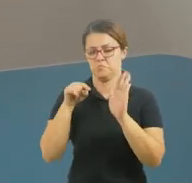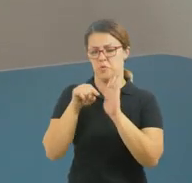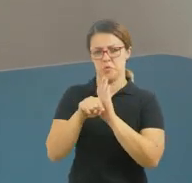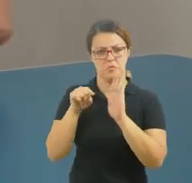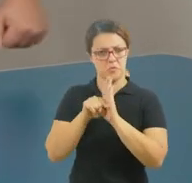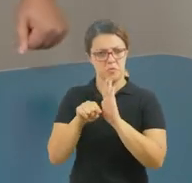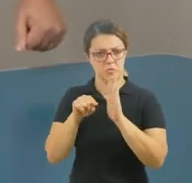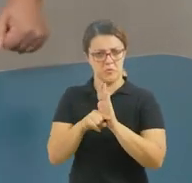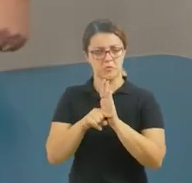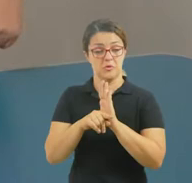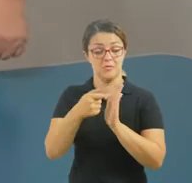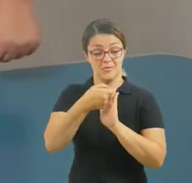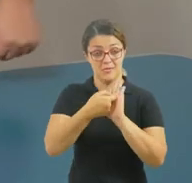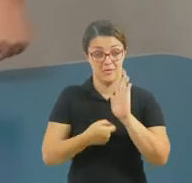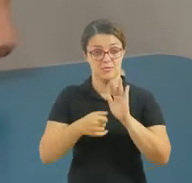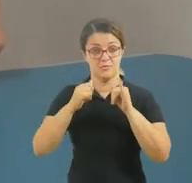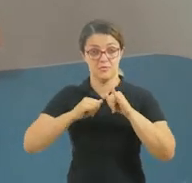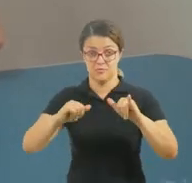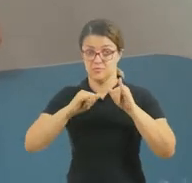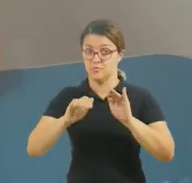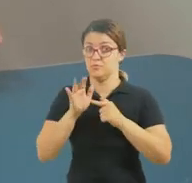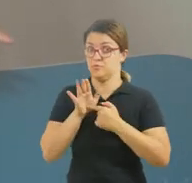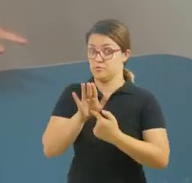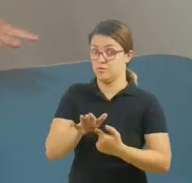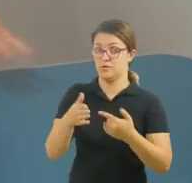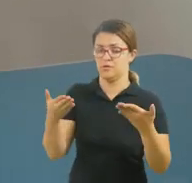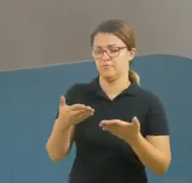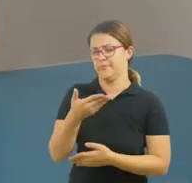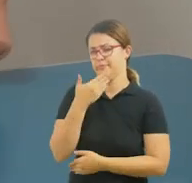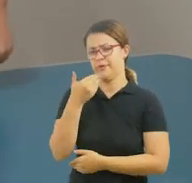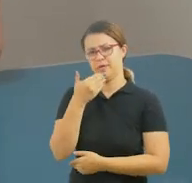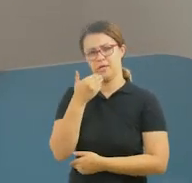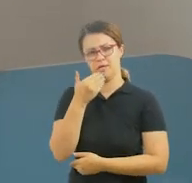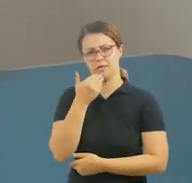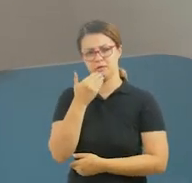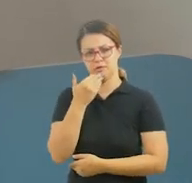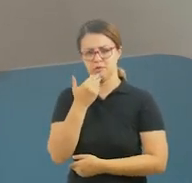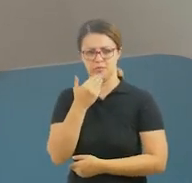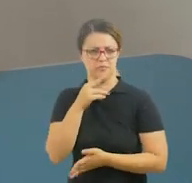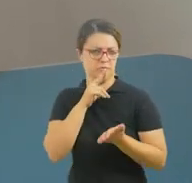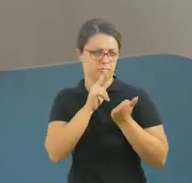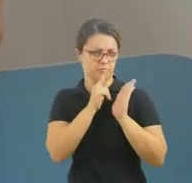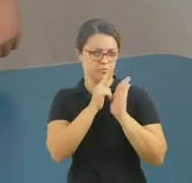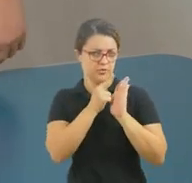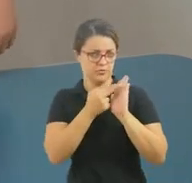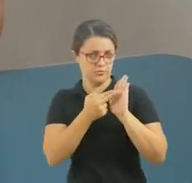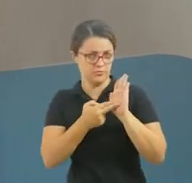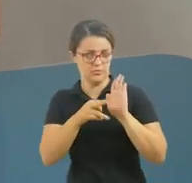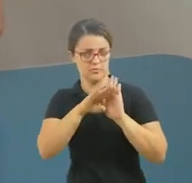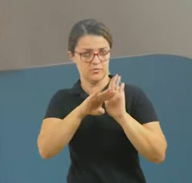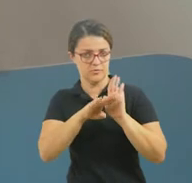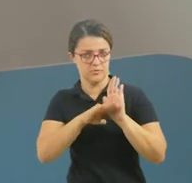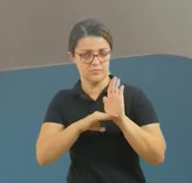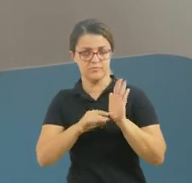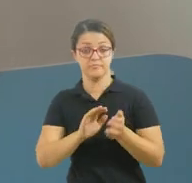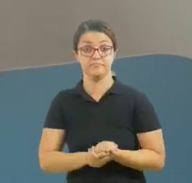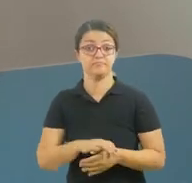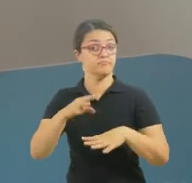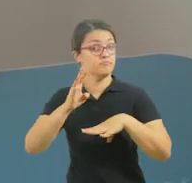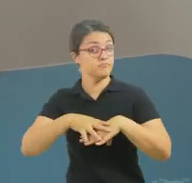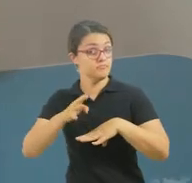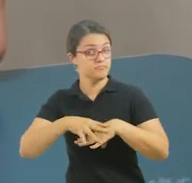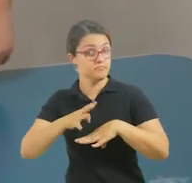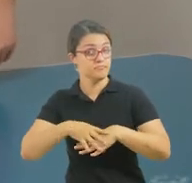texto jornalístico que eu acabei de mostrar para vocês, mas está bem fácil de fazer. Em matemática,